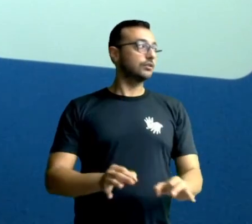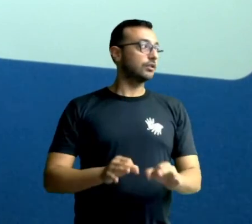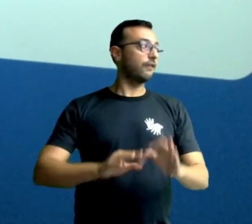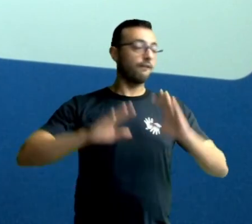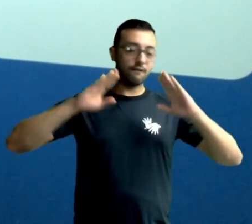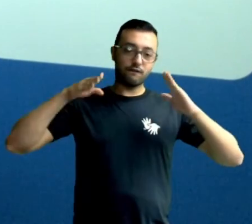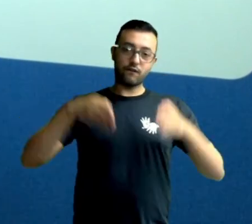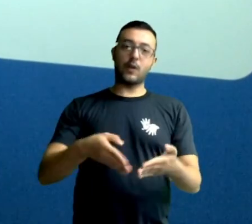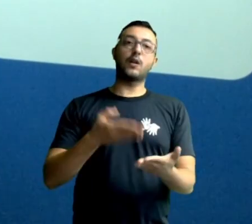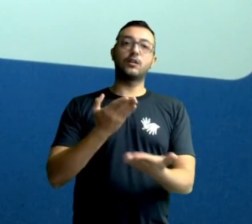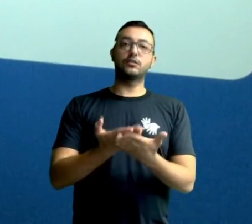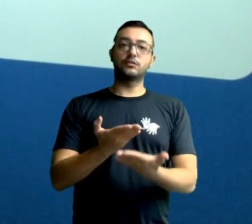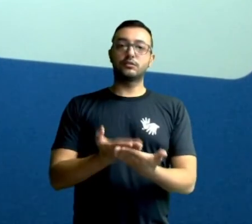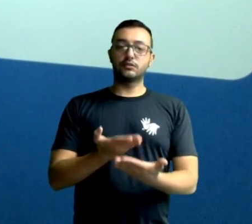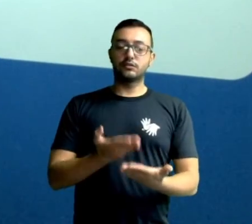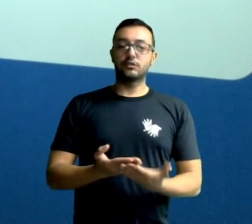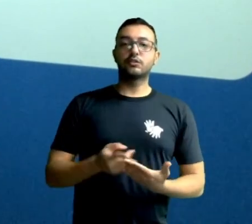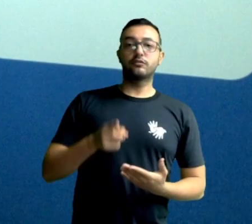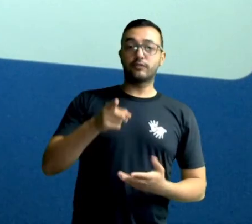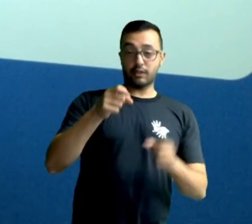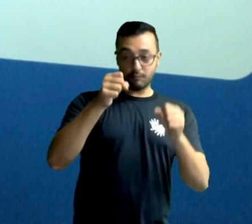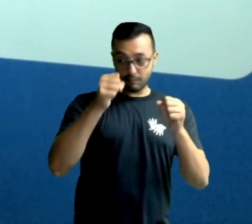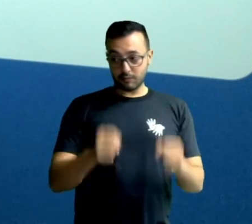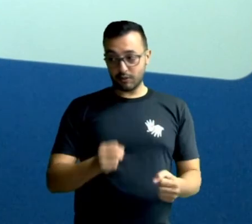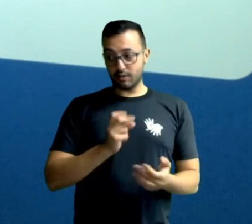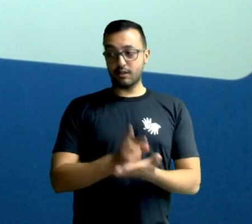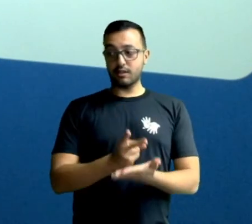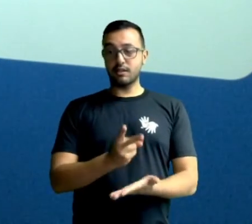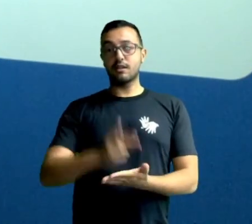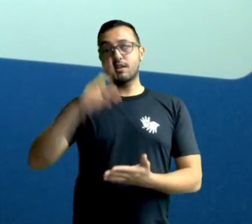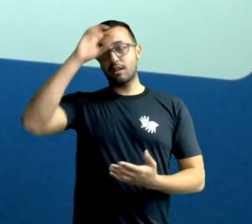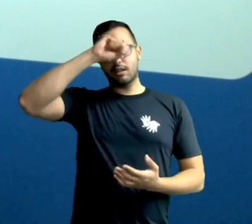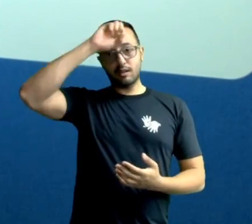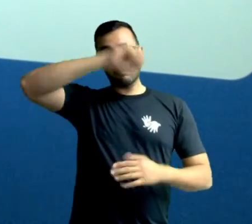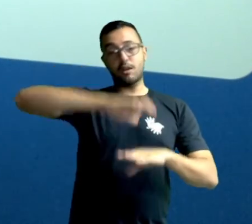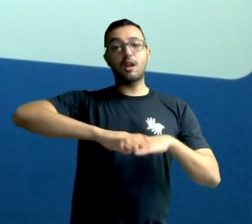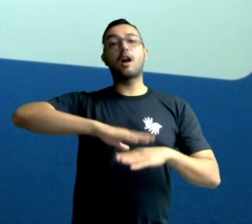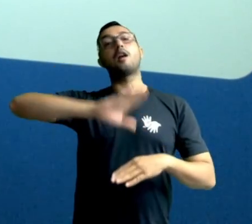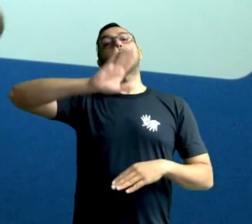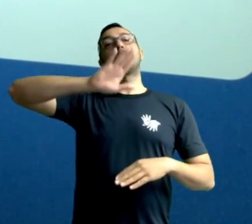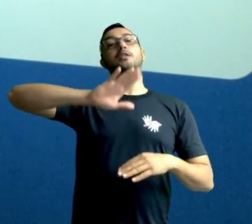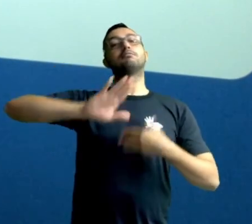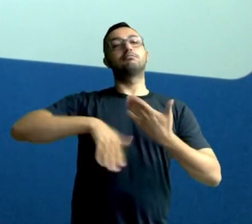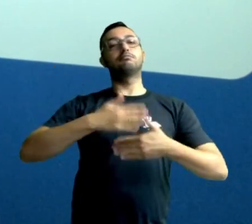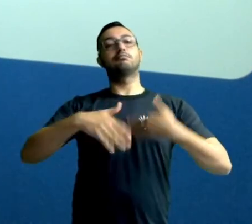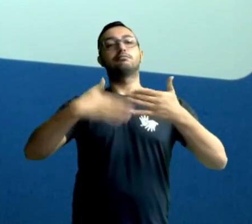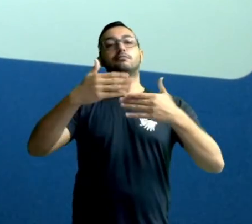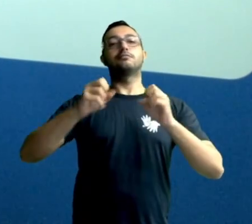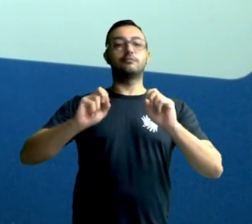foca nos estudos, para que você possa sempre aprender mais e se